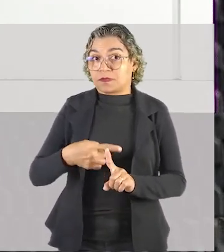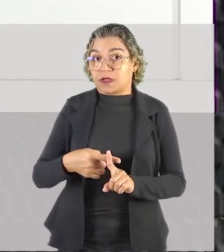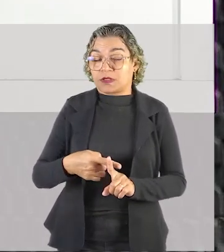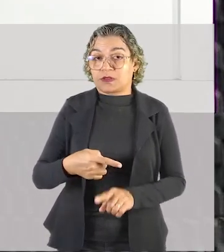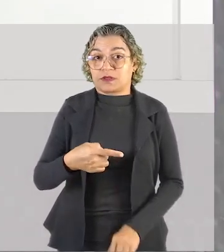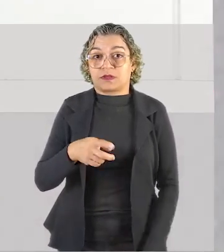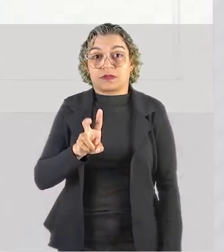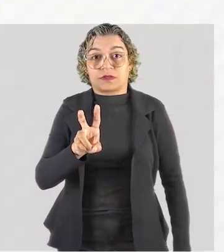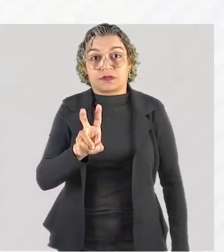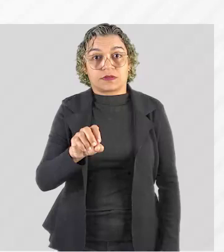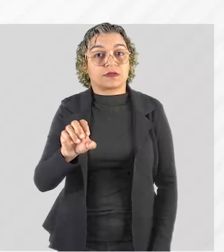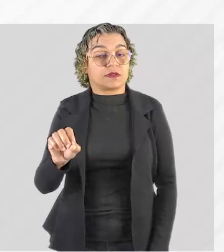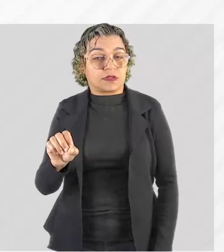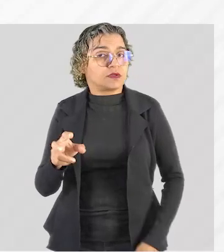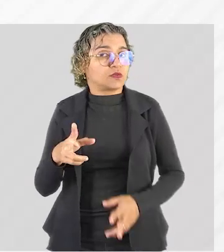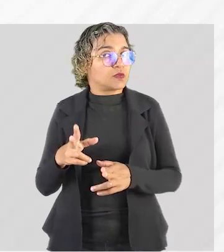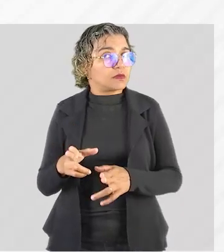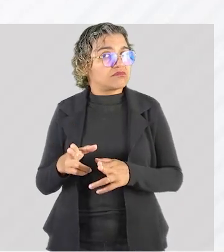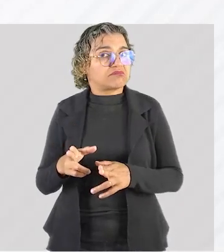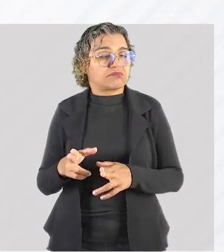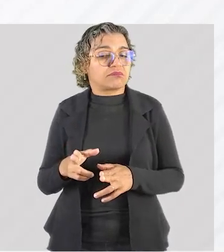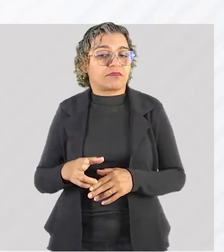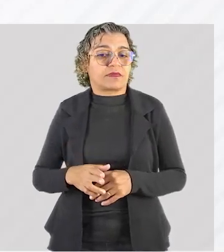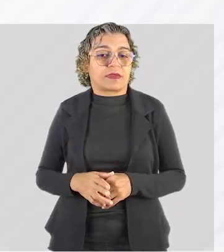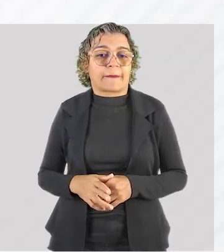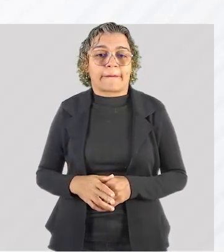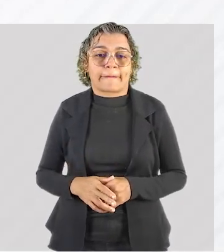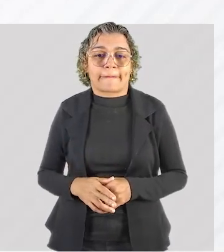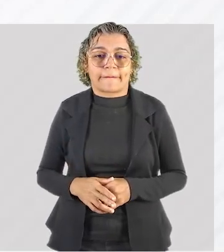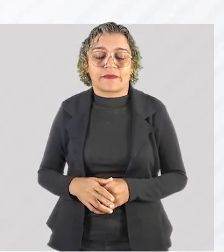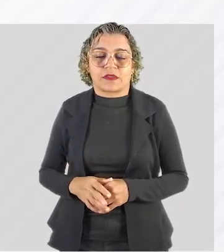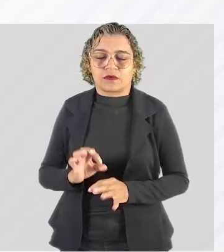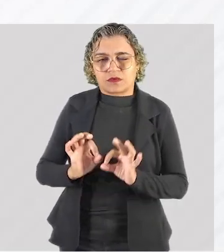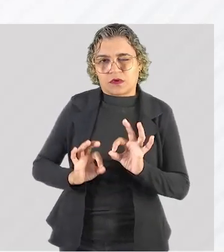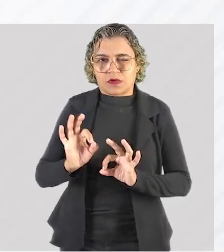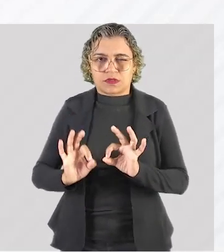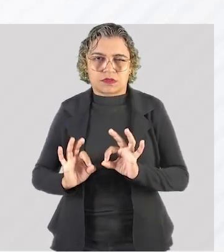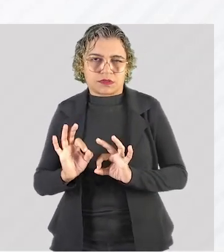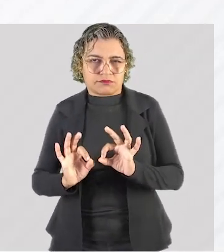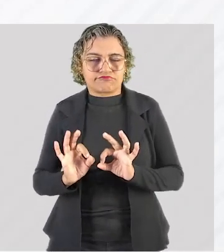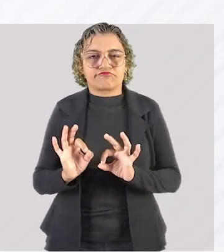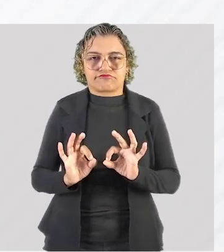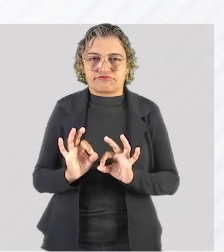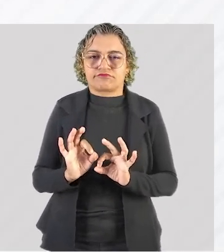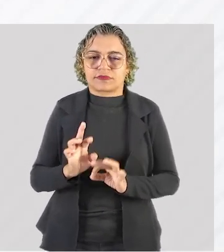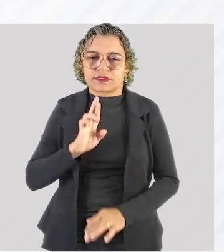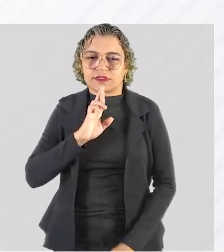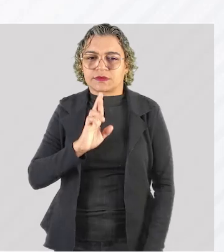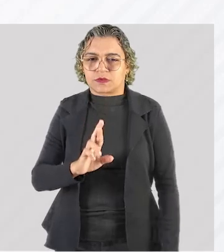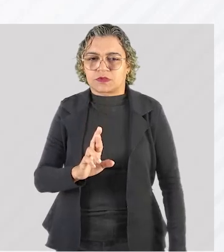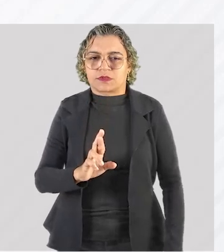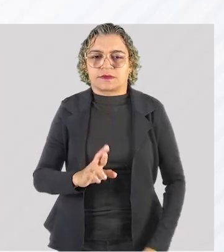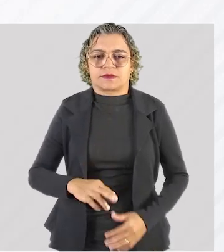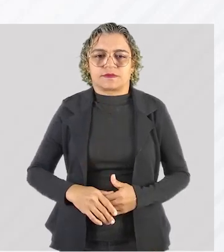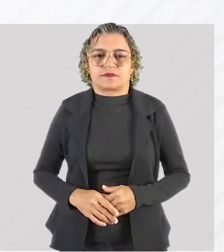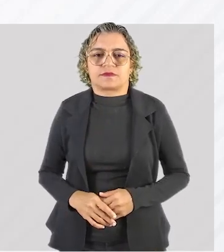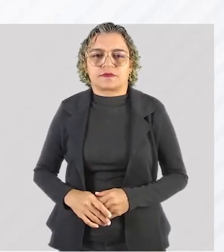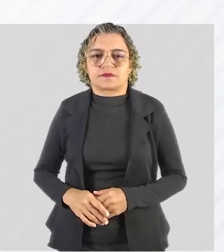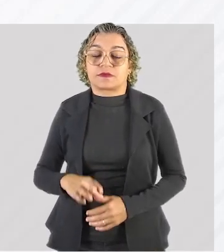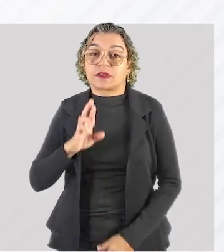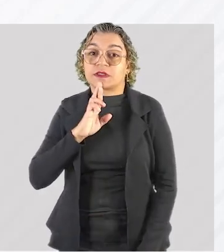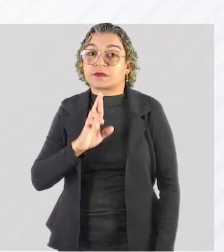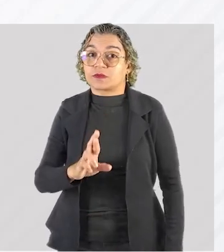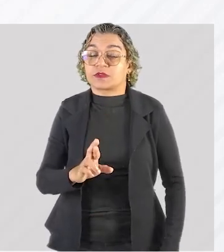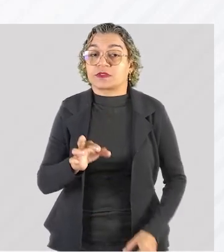mais 500, que é a mesma coisa, tá? Só para deixar certinho como está na resposta do problema. Então,